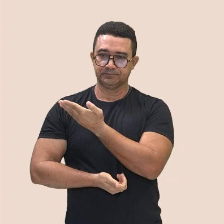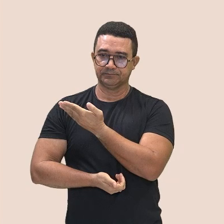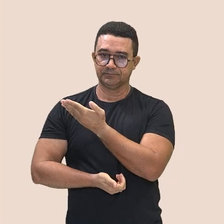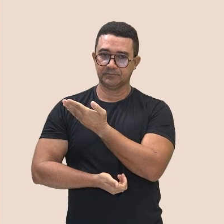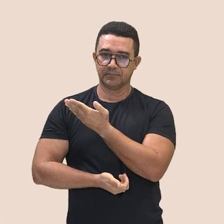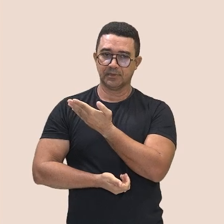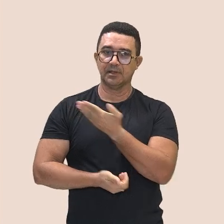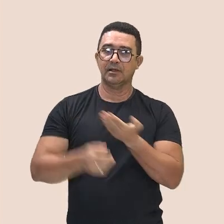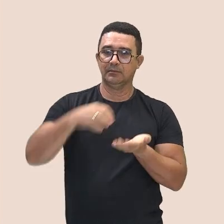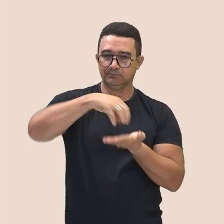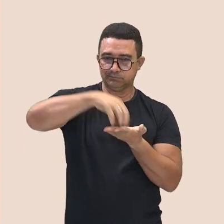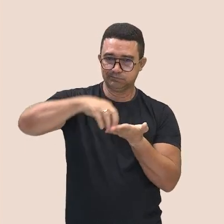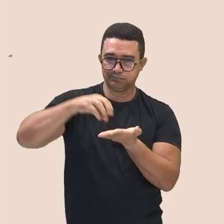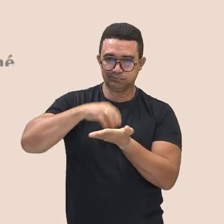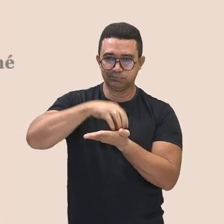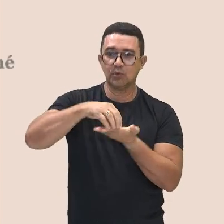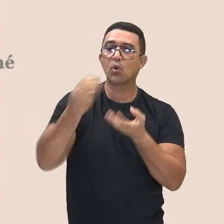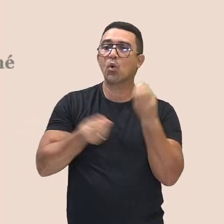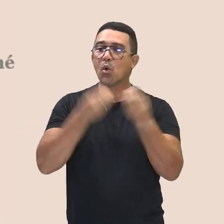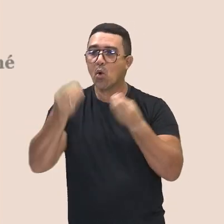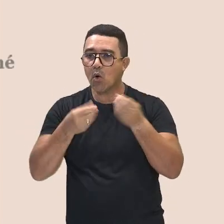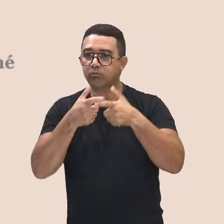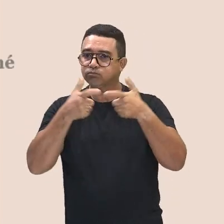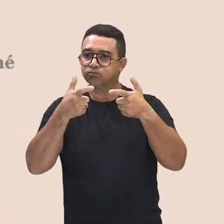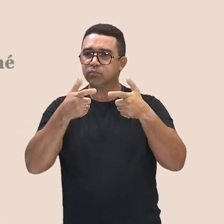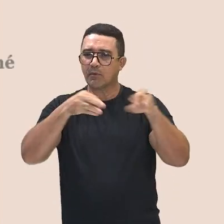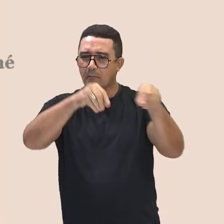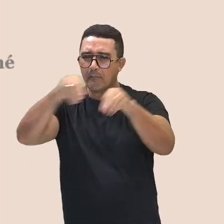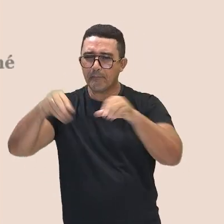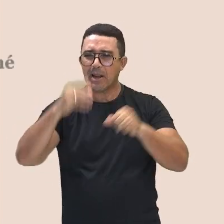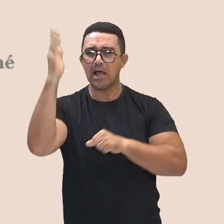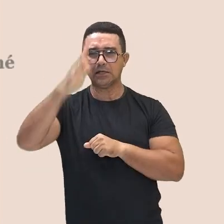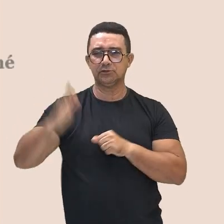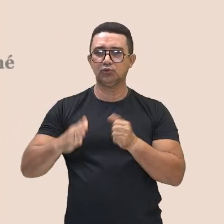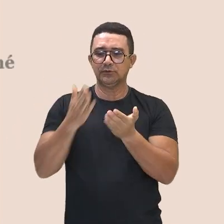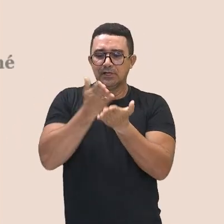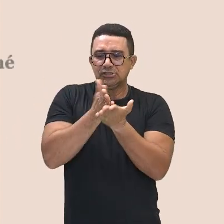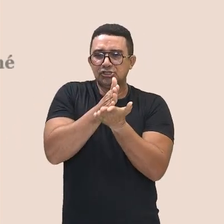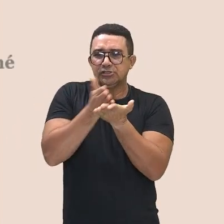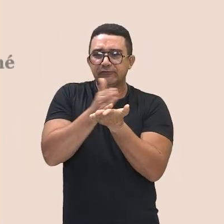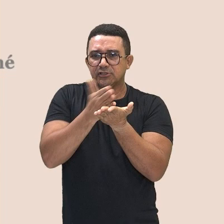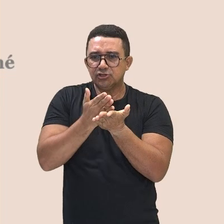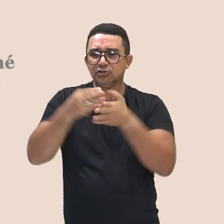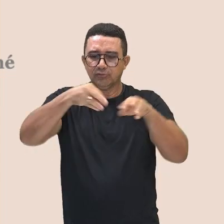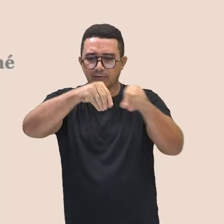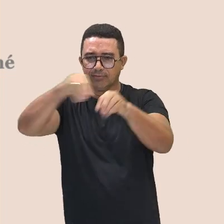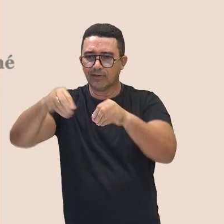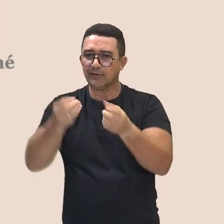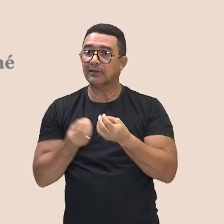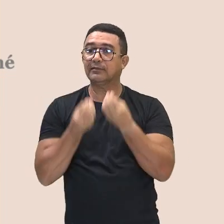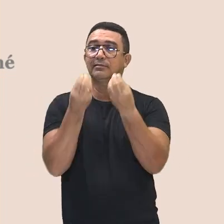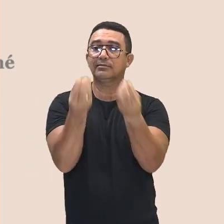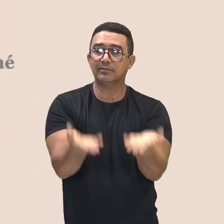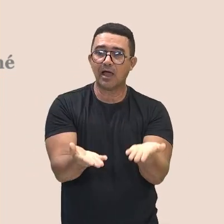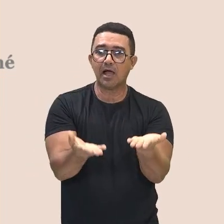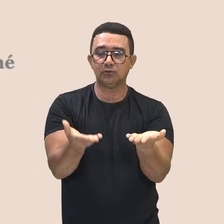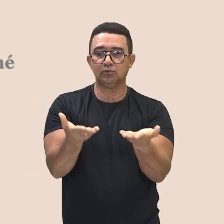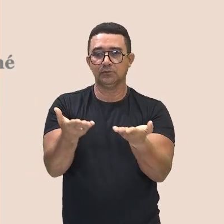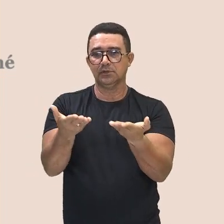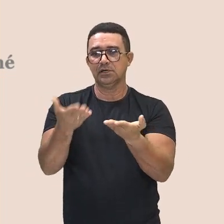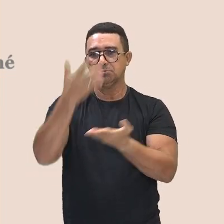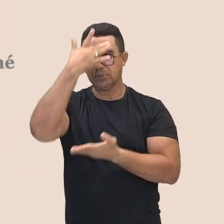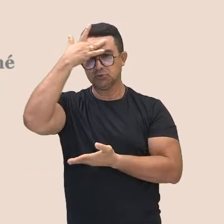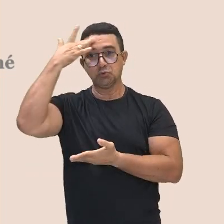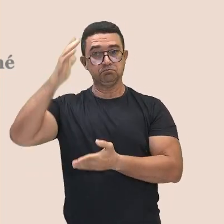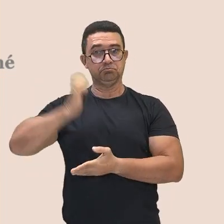nos mostra como o território do Brasil foi dividido em faixas de terras e concedidas aos nobres de confiança do rei Dom João